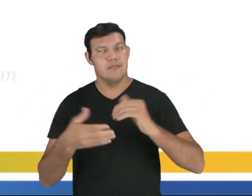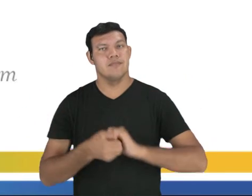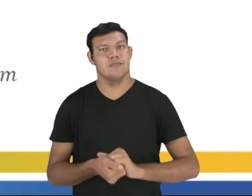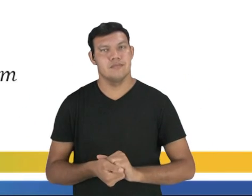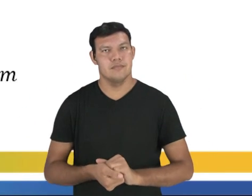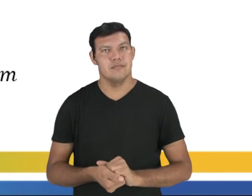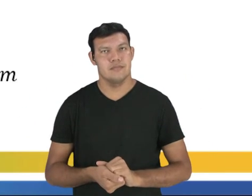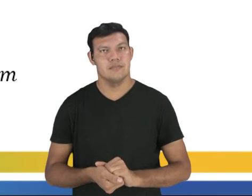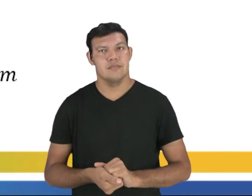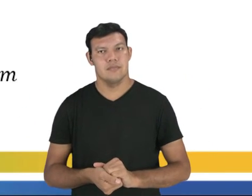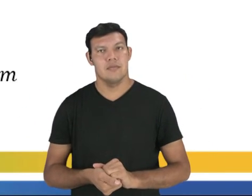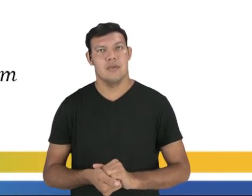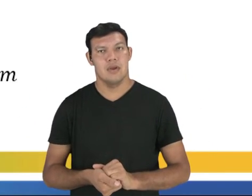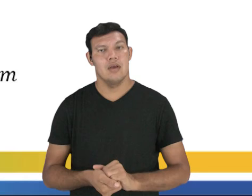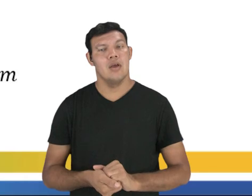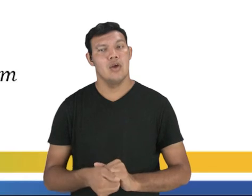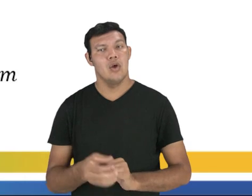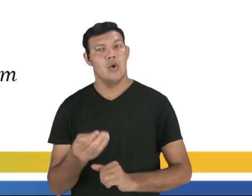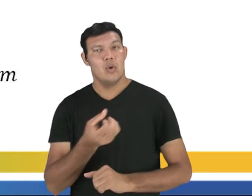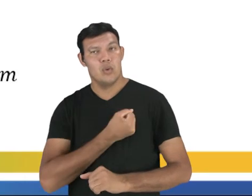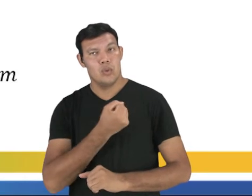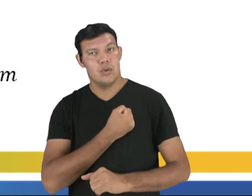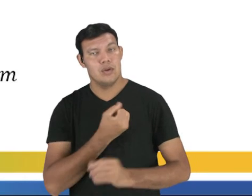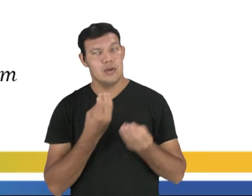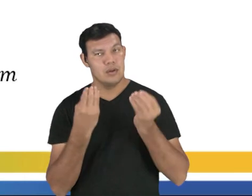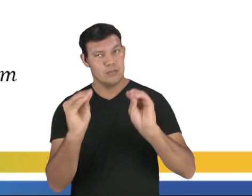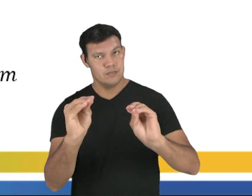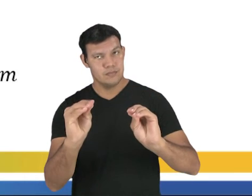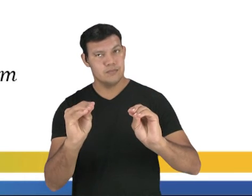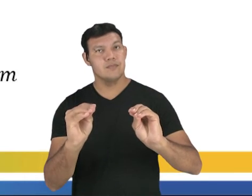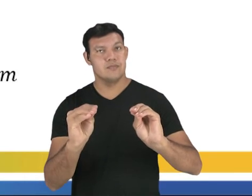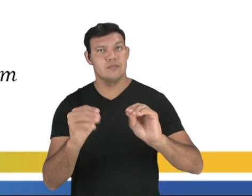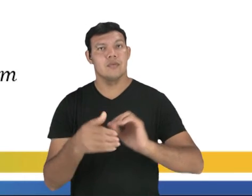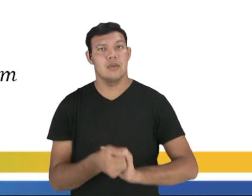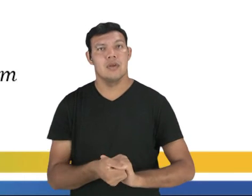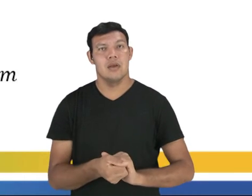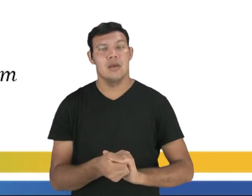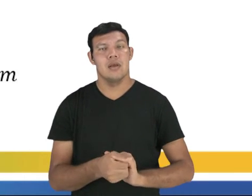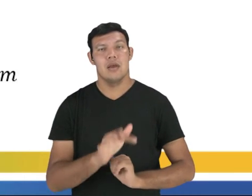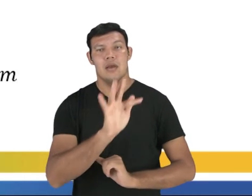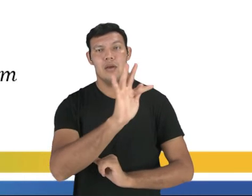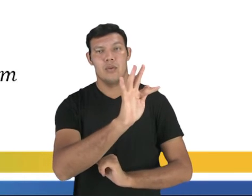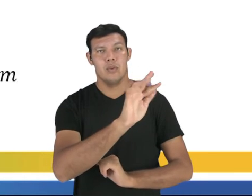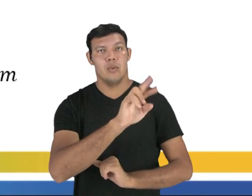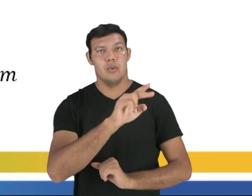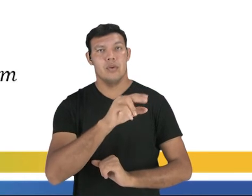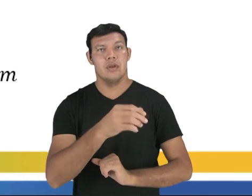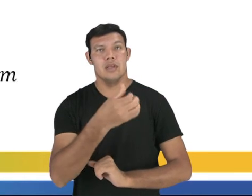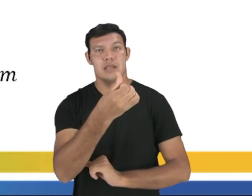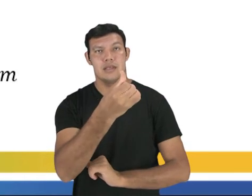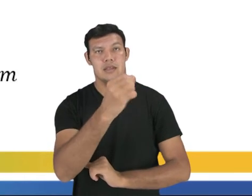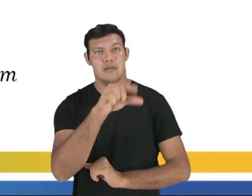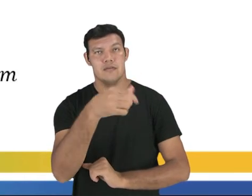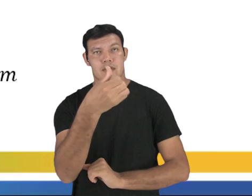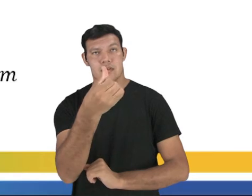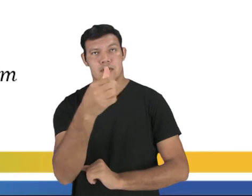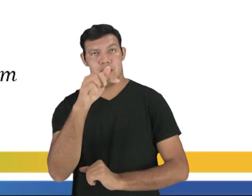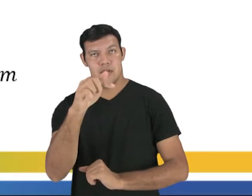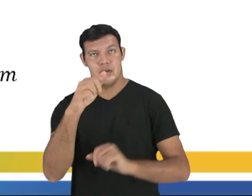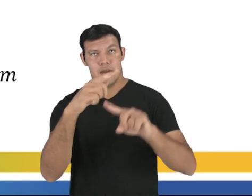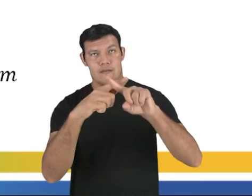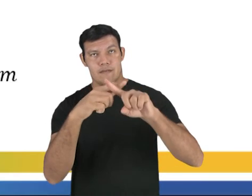agora. Ó. Então, nós pegamos todos os números que eu coloquei para vocês, colocamos ali na fração. E quando